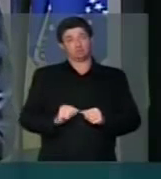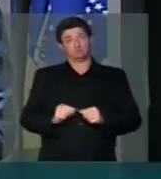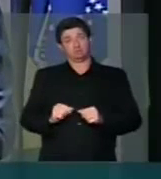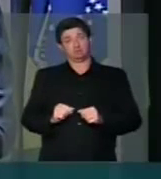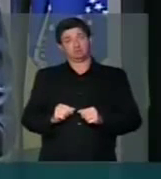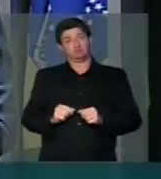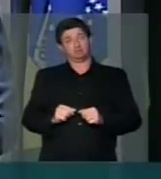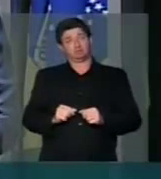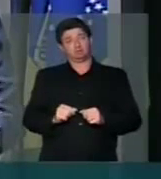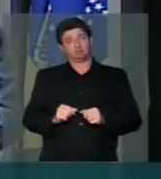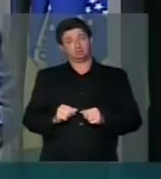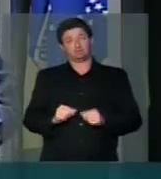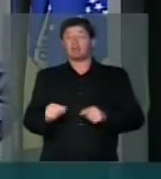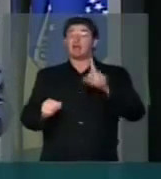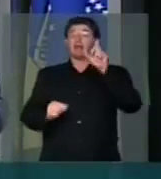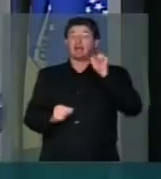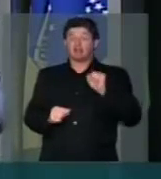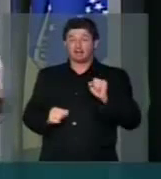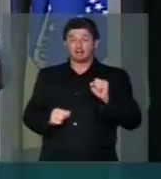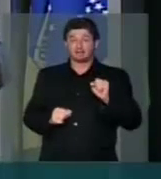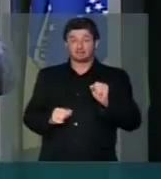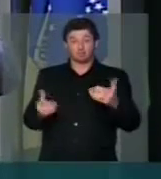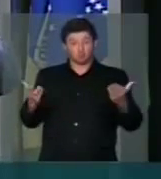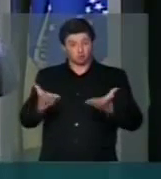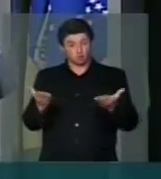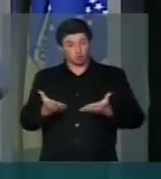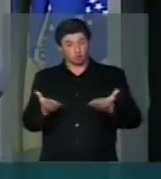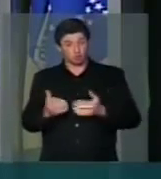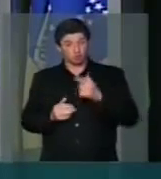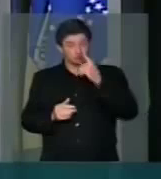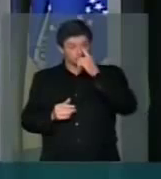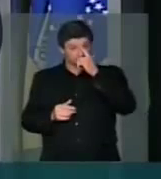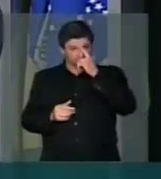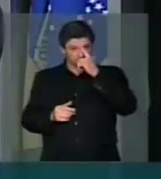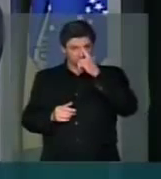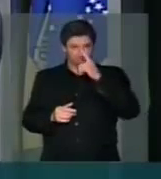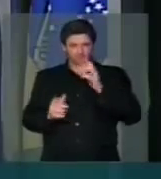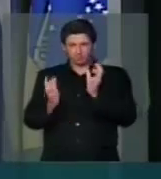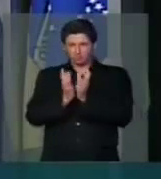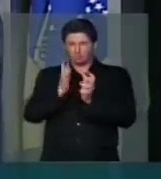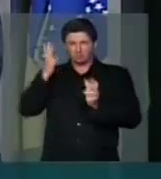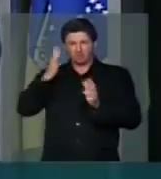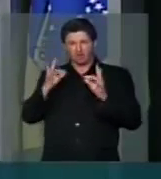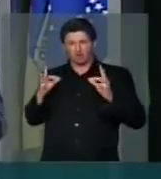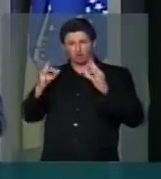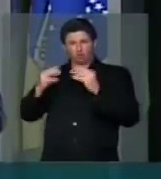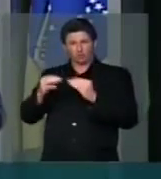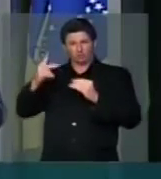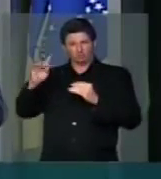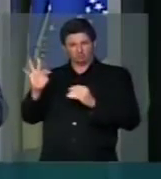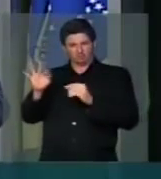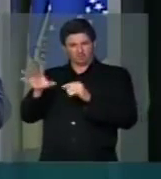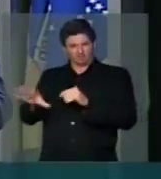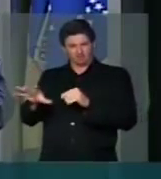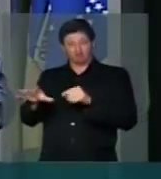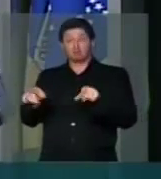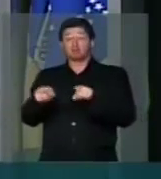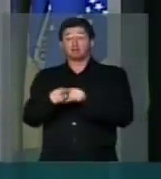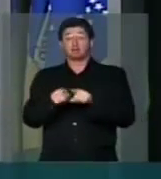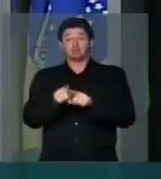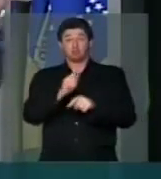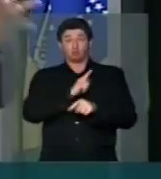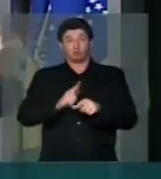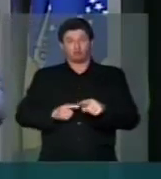Excelência. Aliás, hoje, quando todo o Partido dos Trabalhadores e o governo